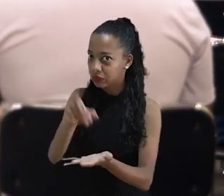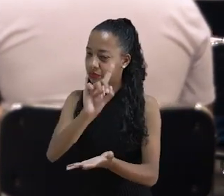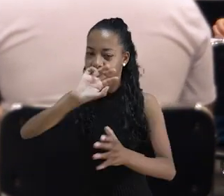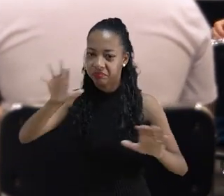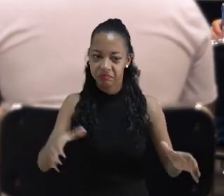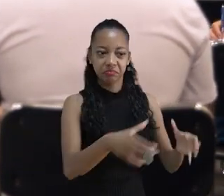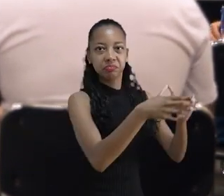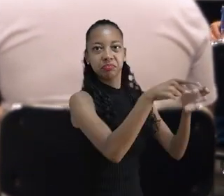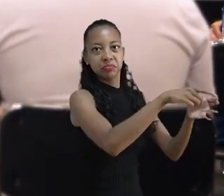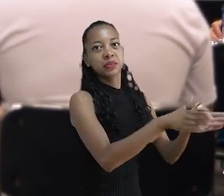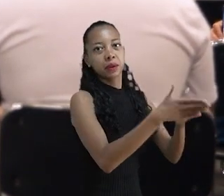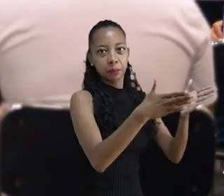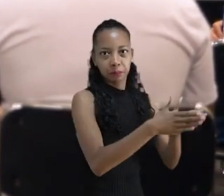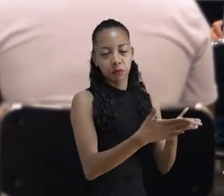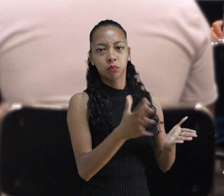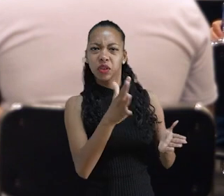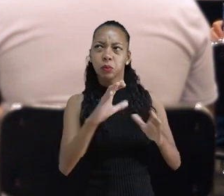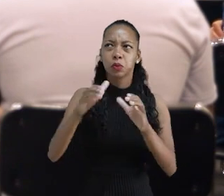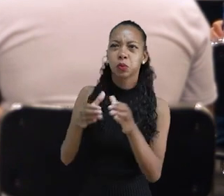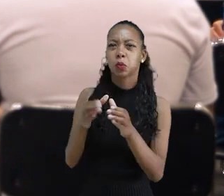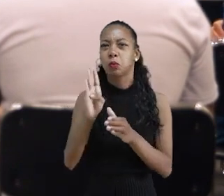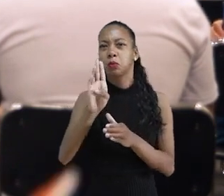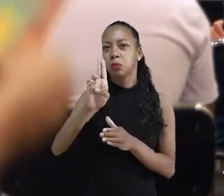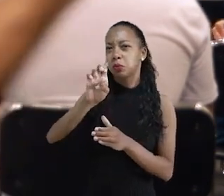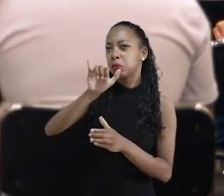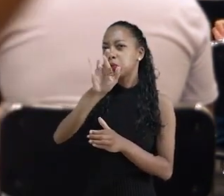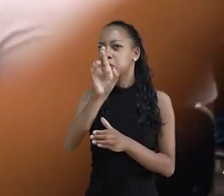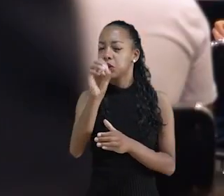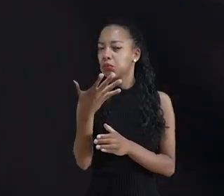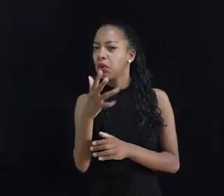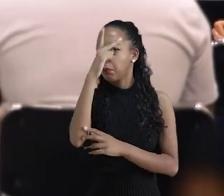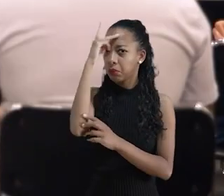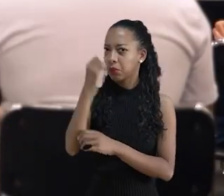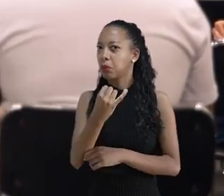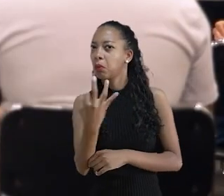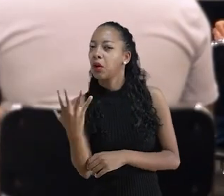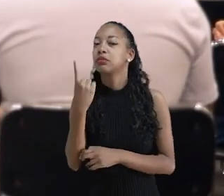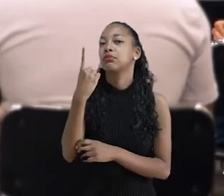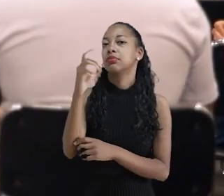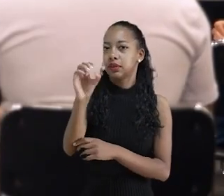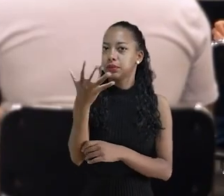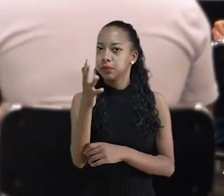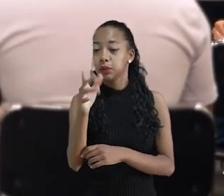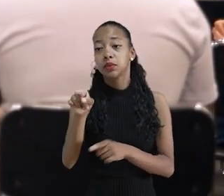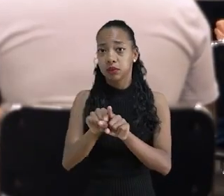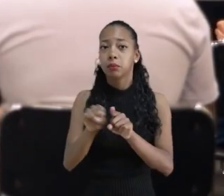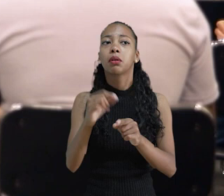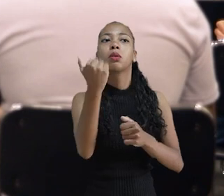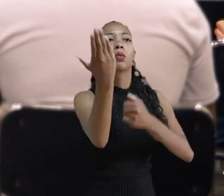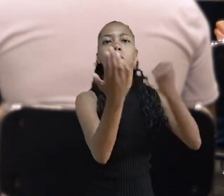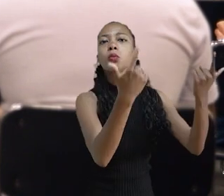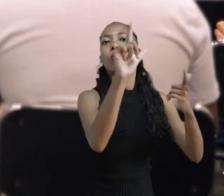né Eh que compõe ali um núcleo duro né Desse coletivo mas que também tem vários